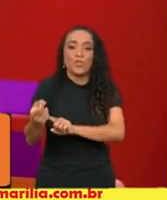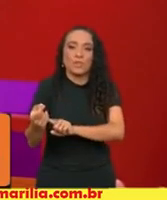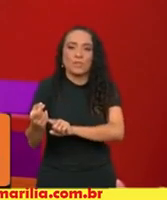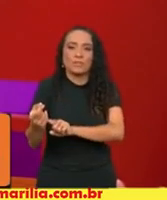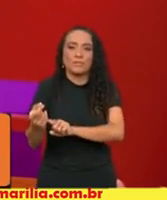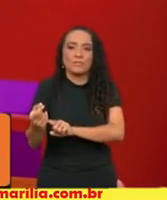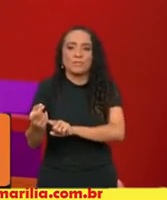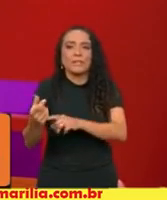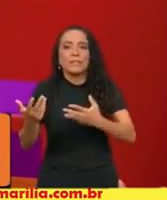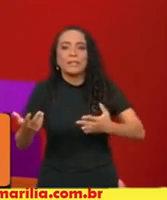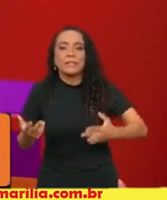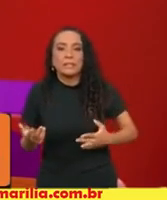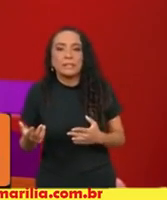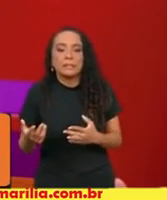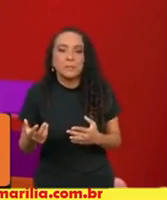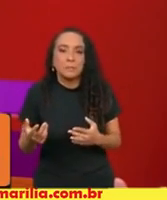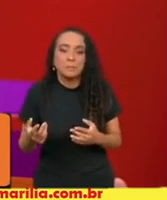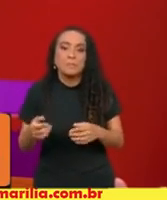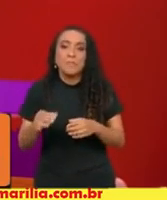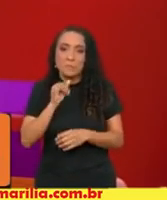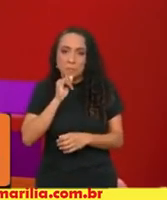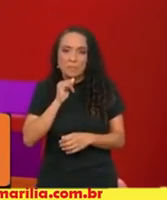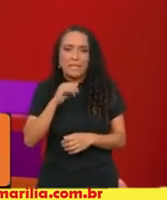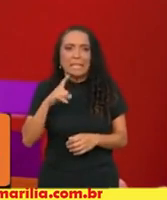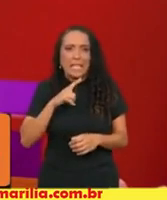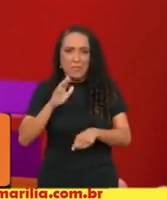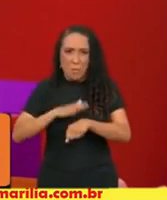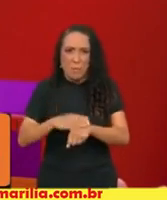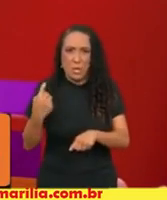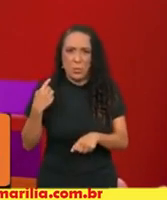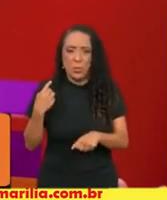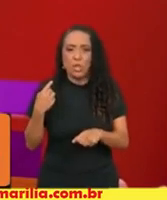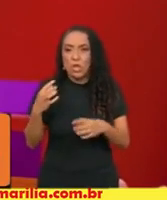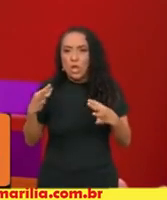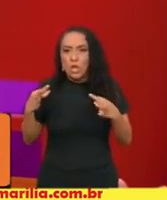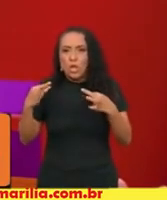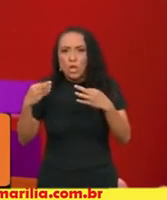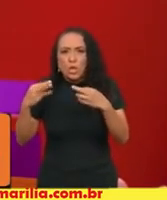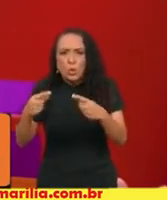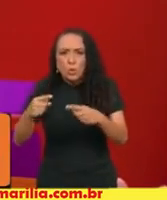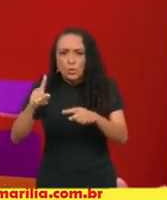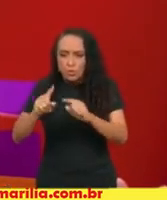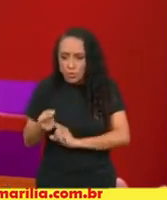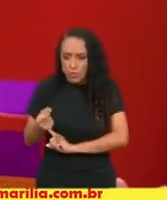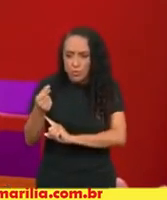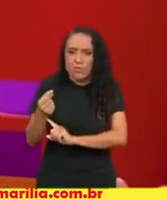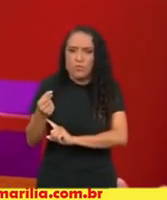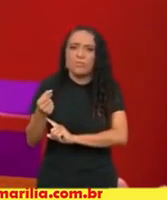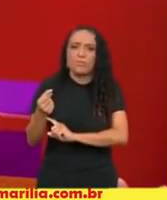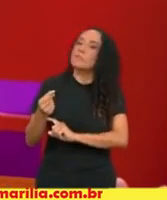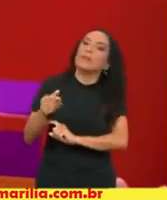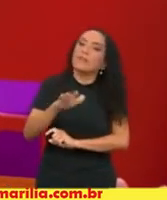1000 aspas, evidentemente. Ou seja, chegou-se a um ponto em que todos os derivativos financeiros, que são clássicos hoje, né, no